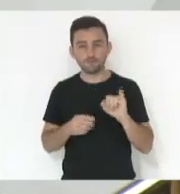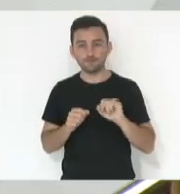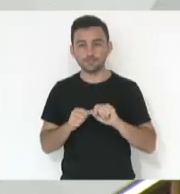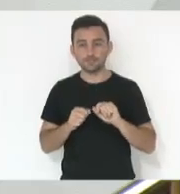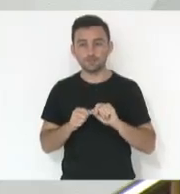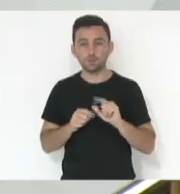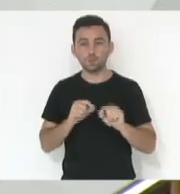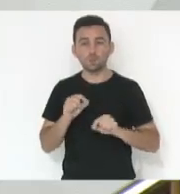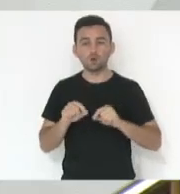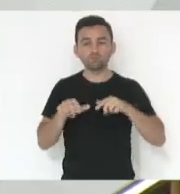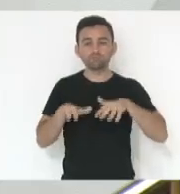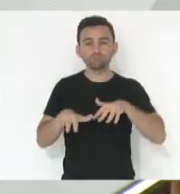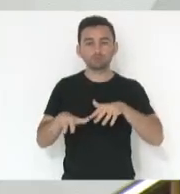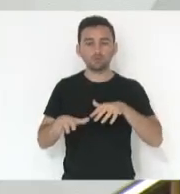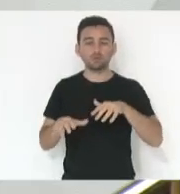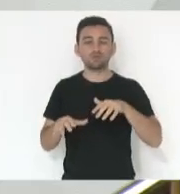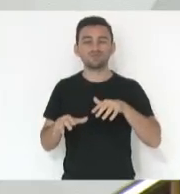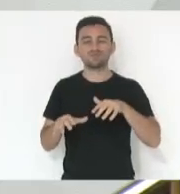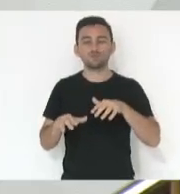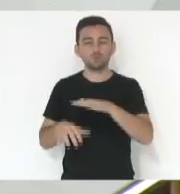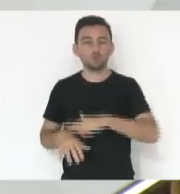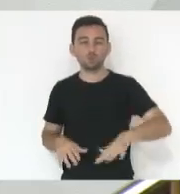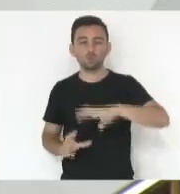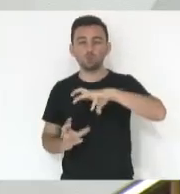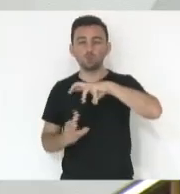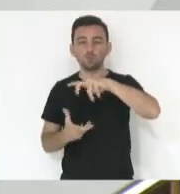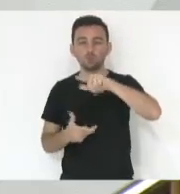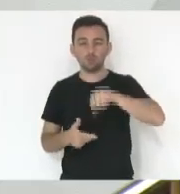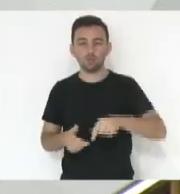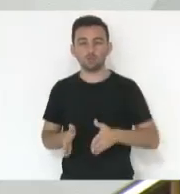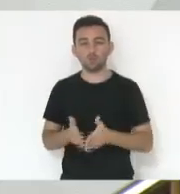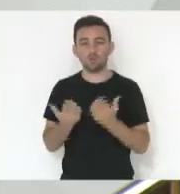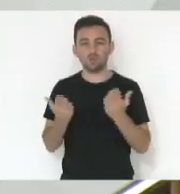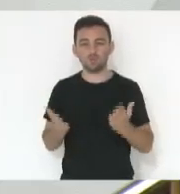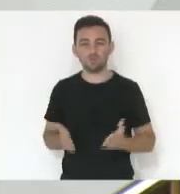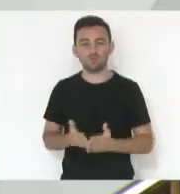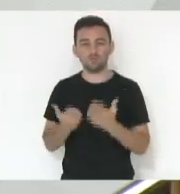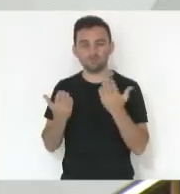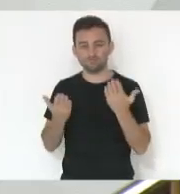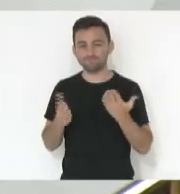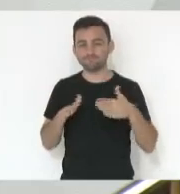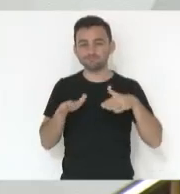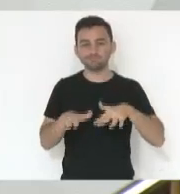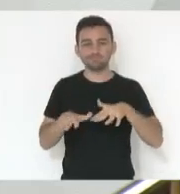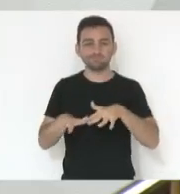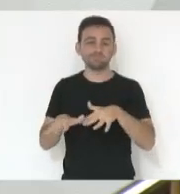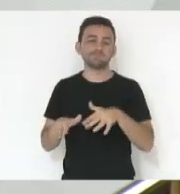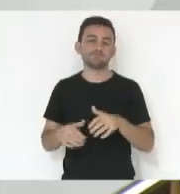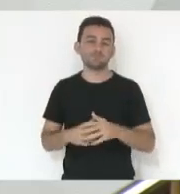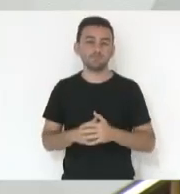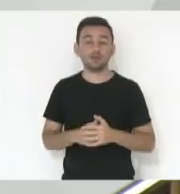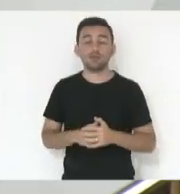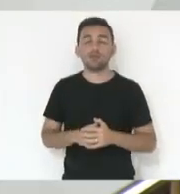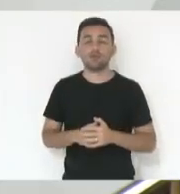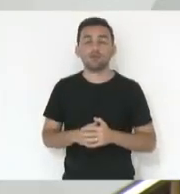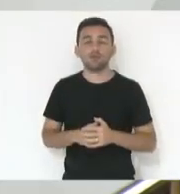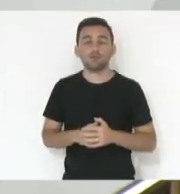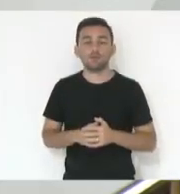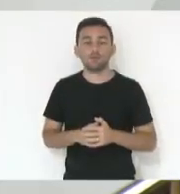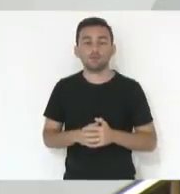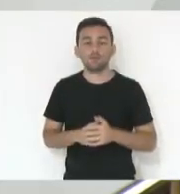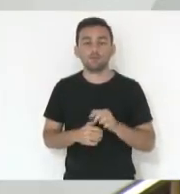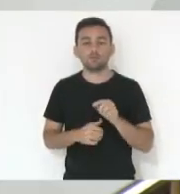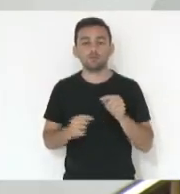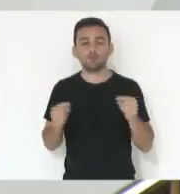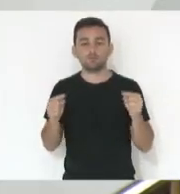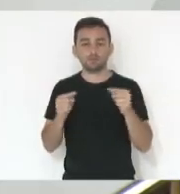Jornada Mundial dos Pobres. Ela é incorporada neste processo e nesta caminhada como